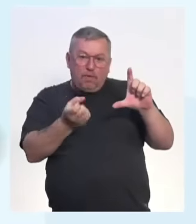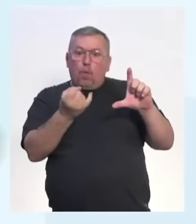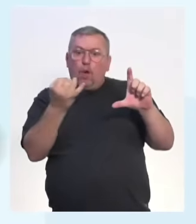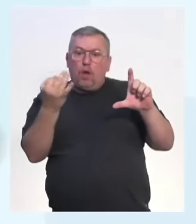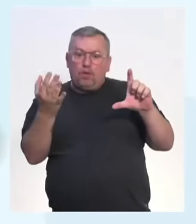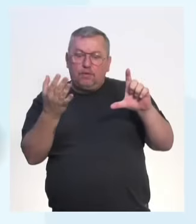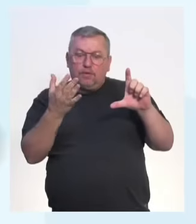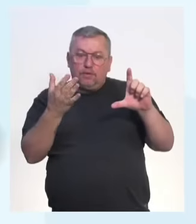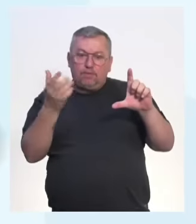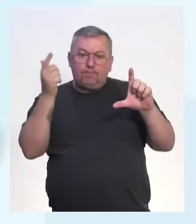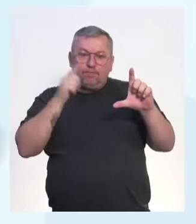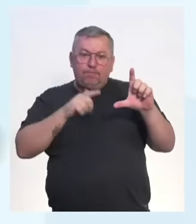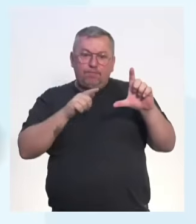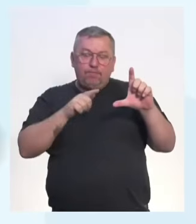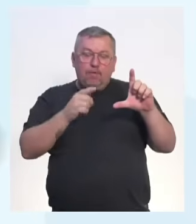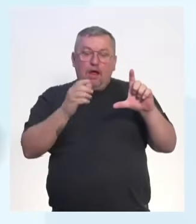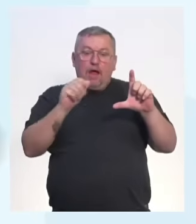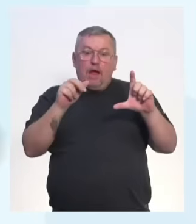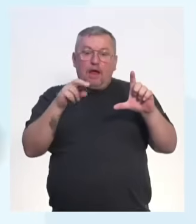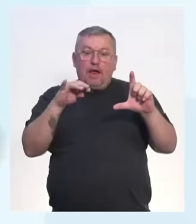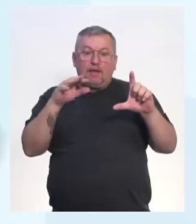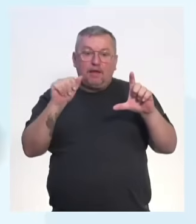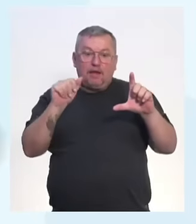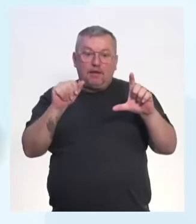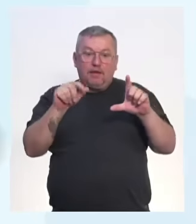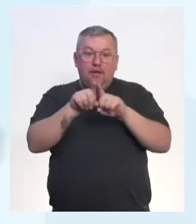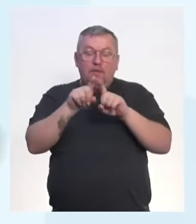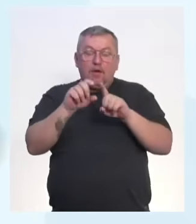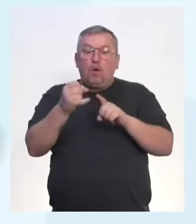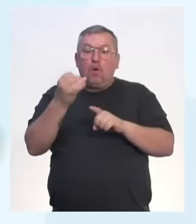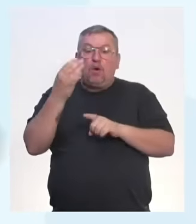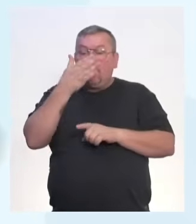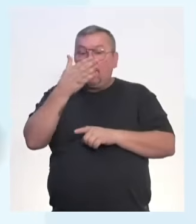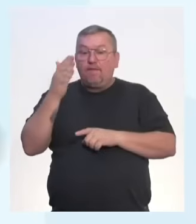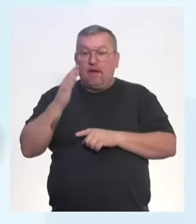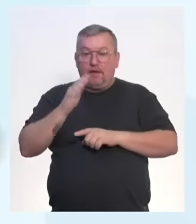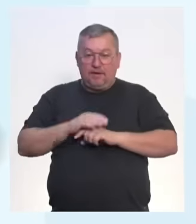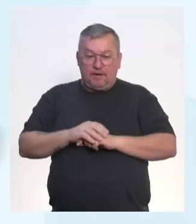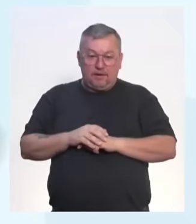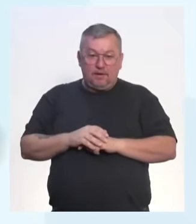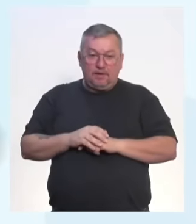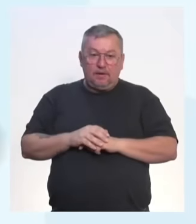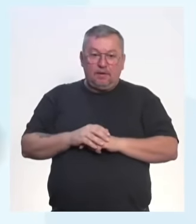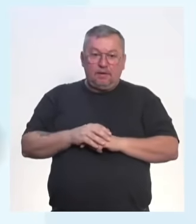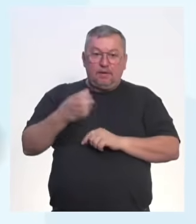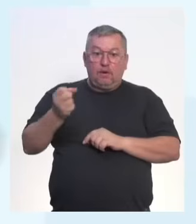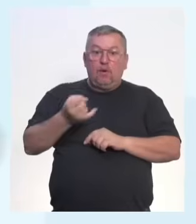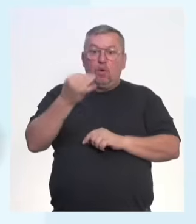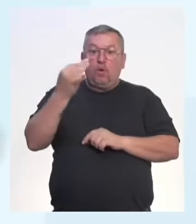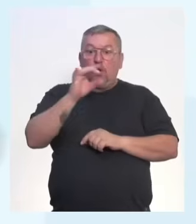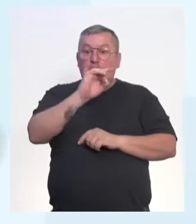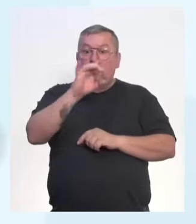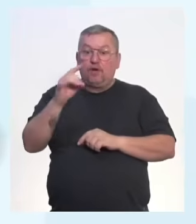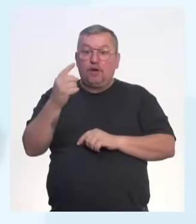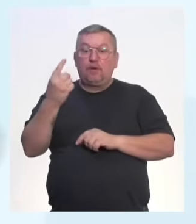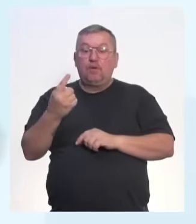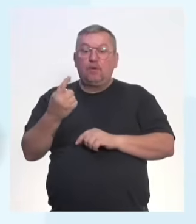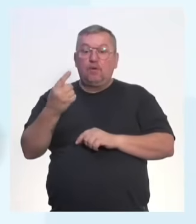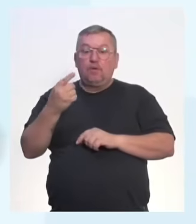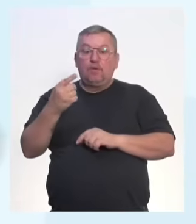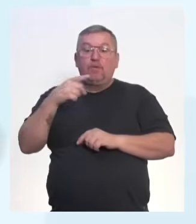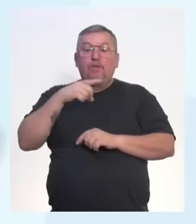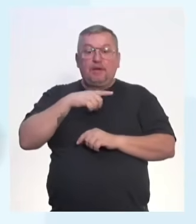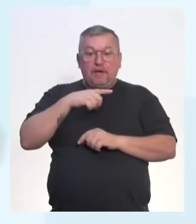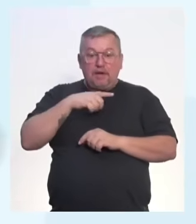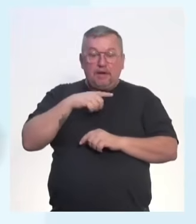né? Quantas arestas e quantas faces? Então, a minha pergunta é, quanto de cada um desses elementos